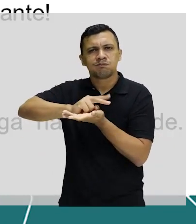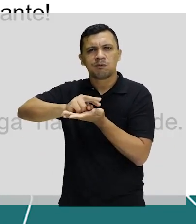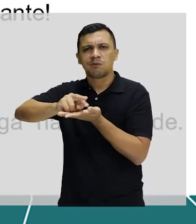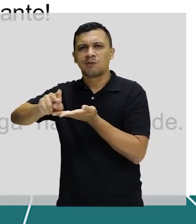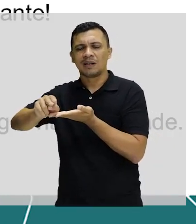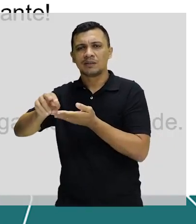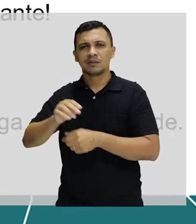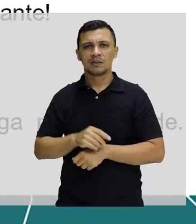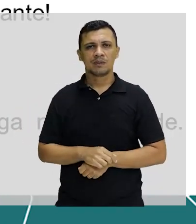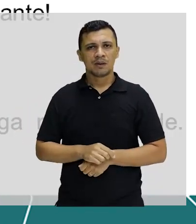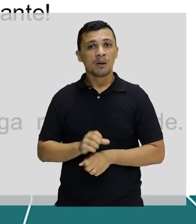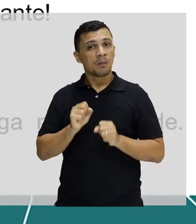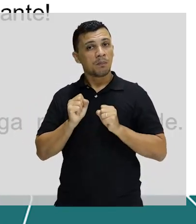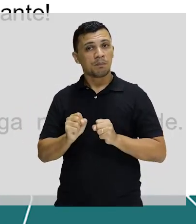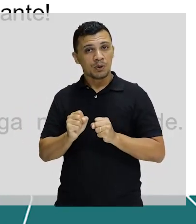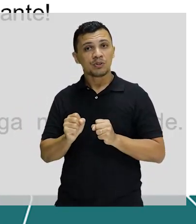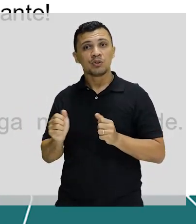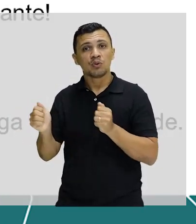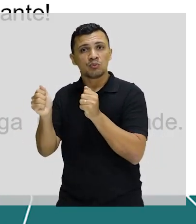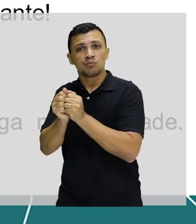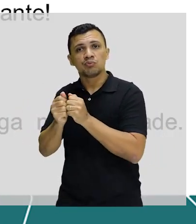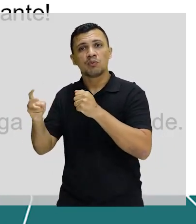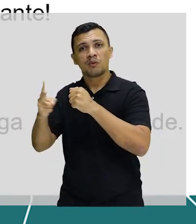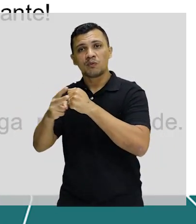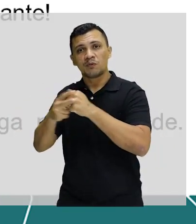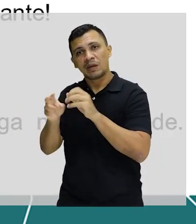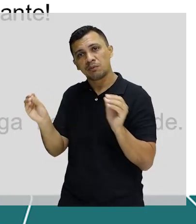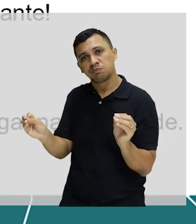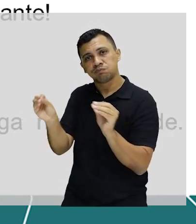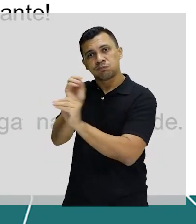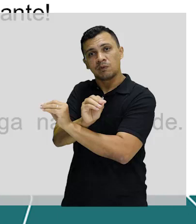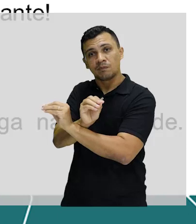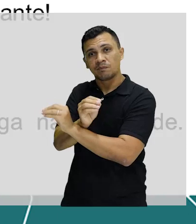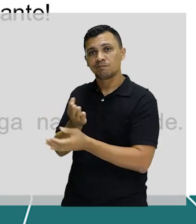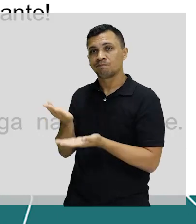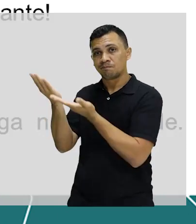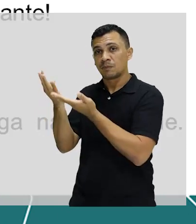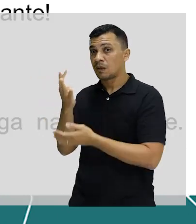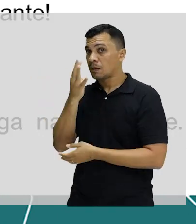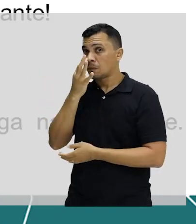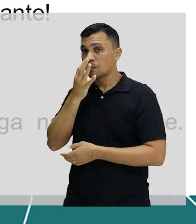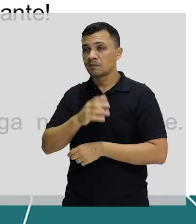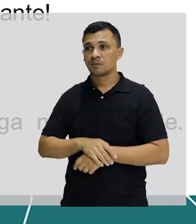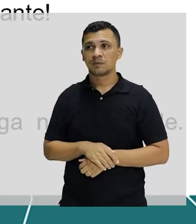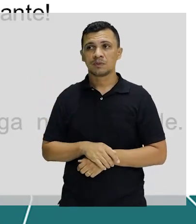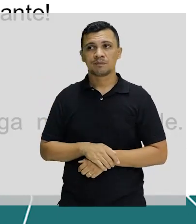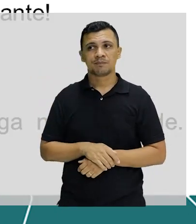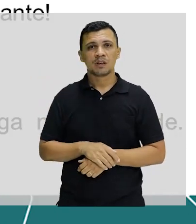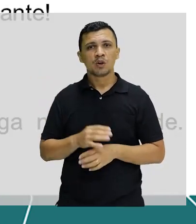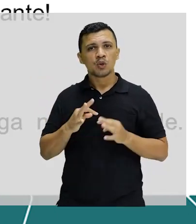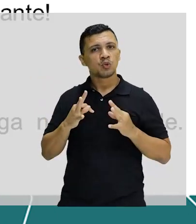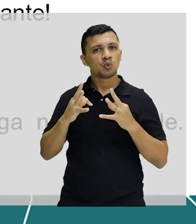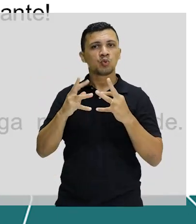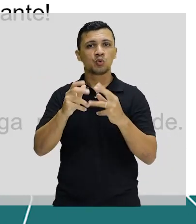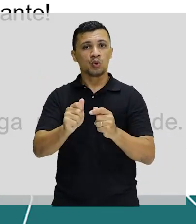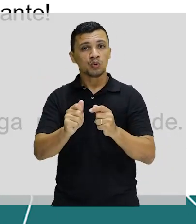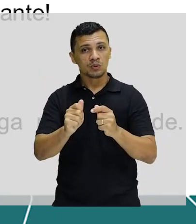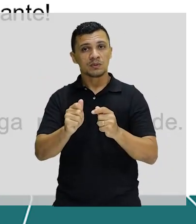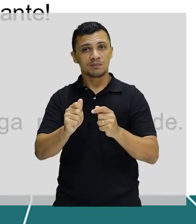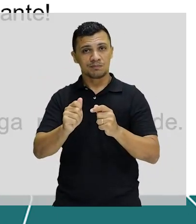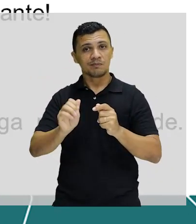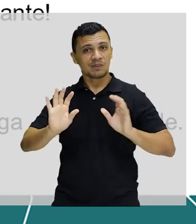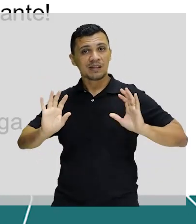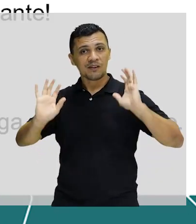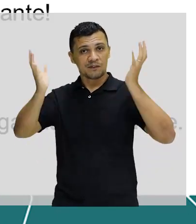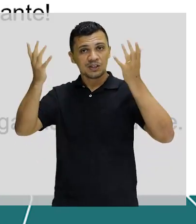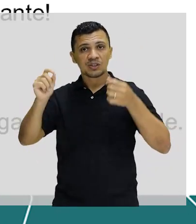adverbiais invertidos ou intercalados na oração. Observe, todos, em meio à festa, se puseram